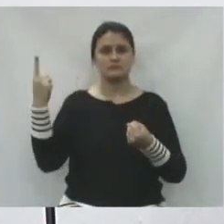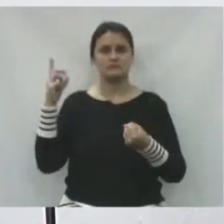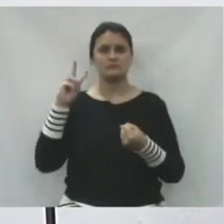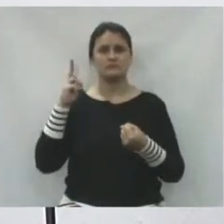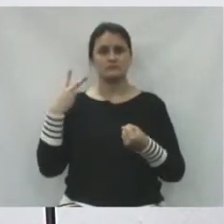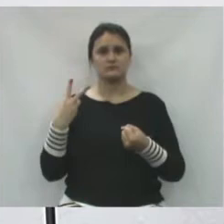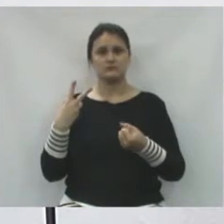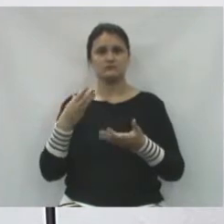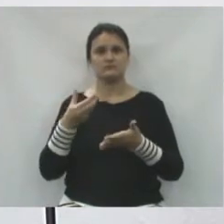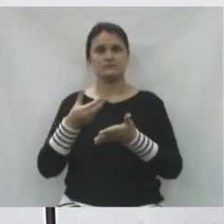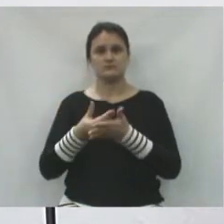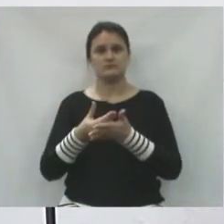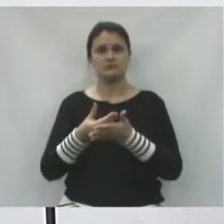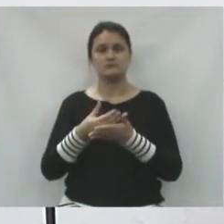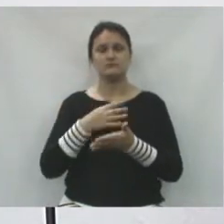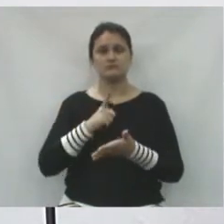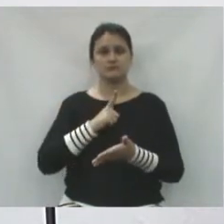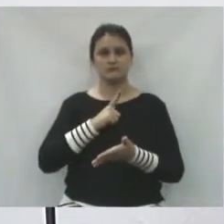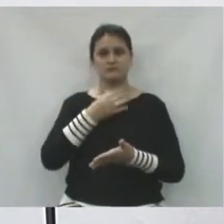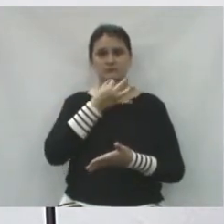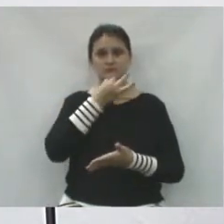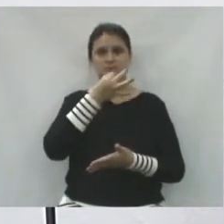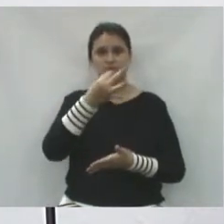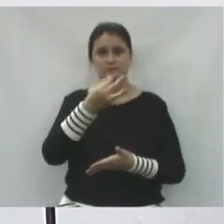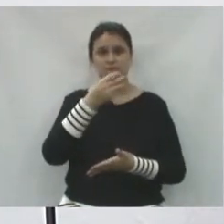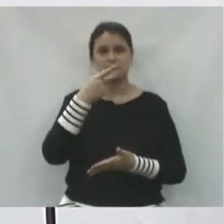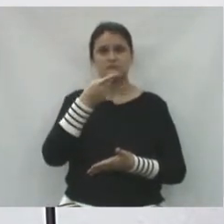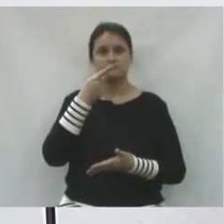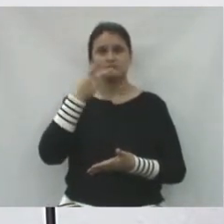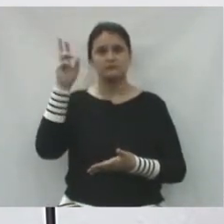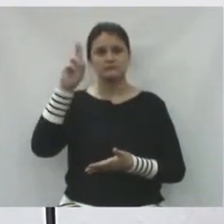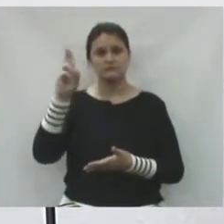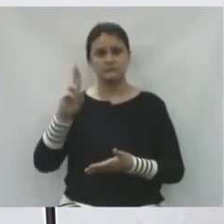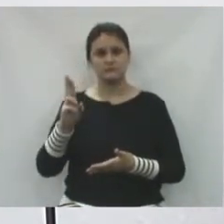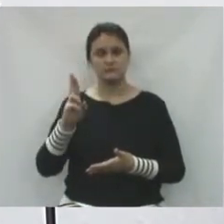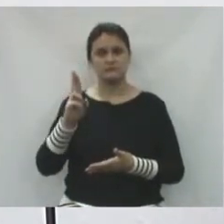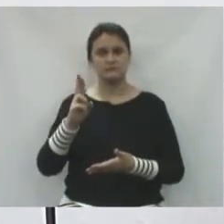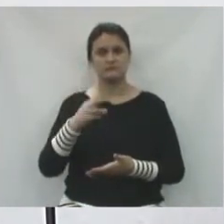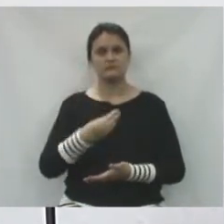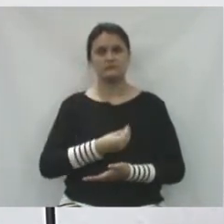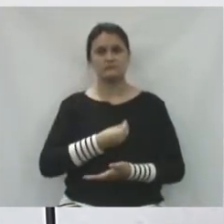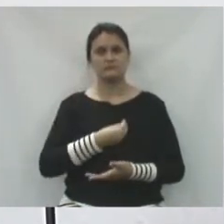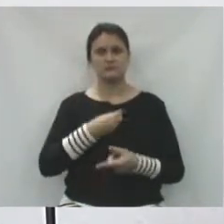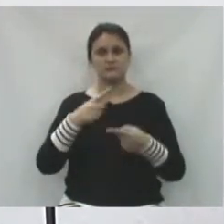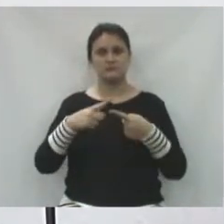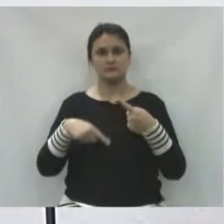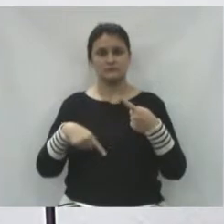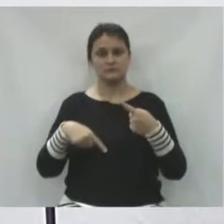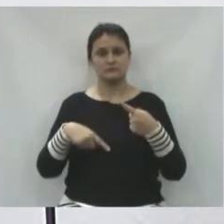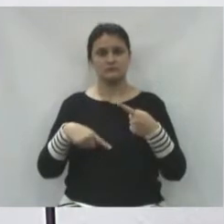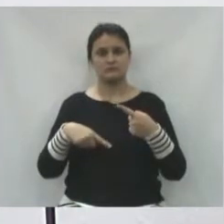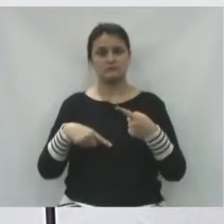dos vereadores, opinião explícita na exposição das razões do presente veto.